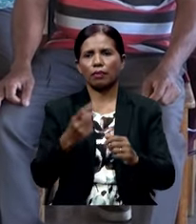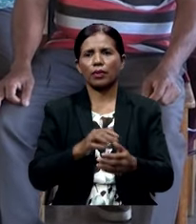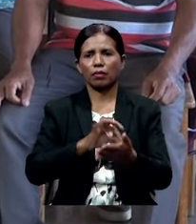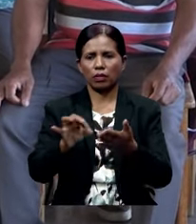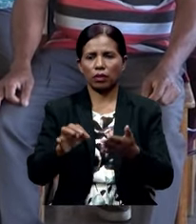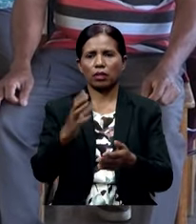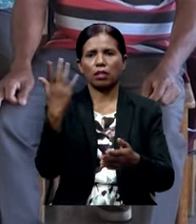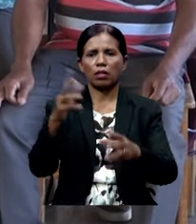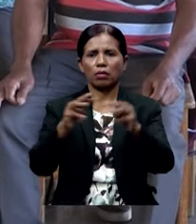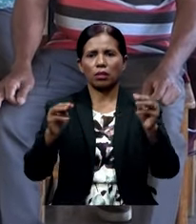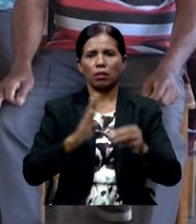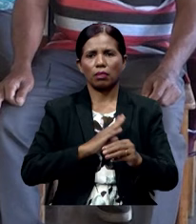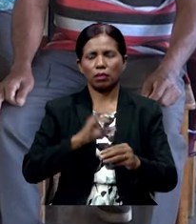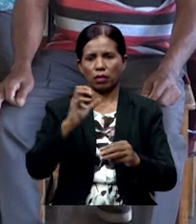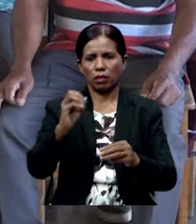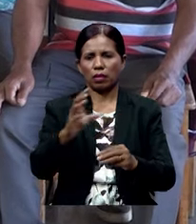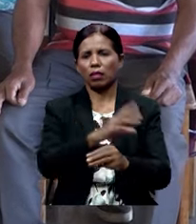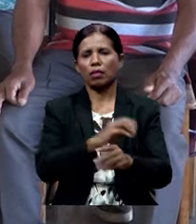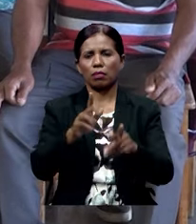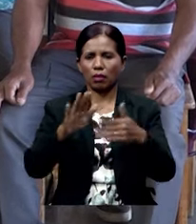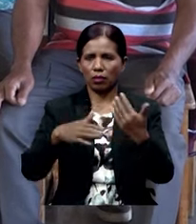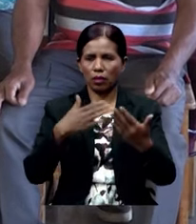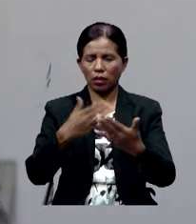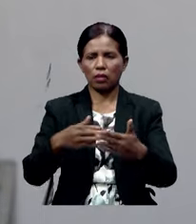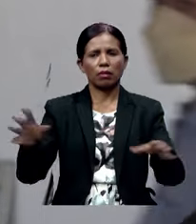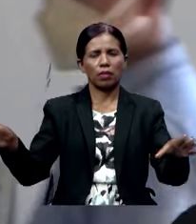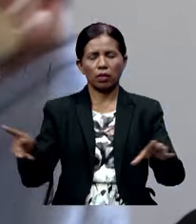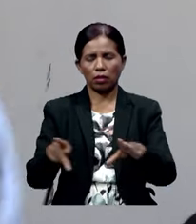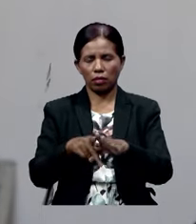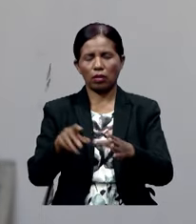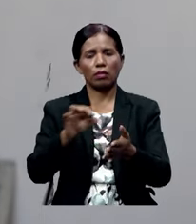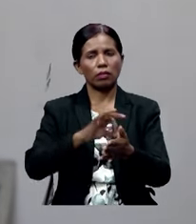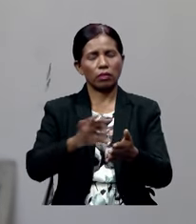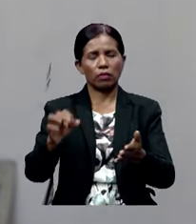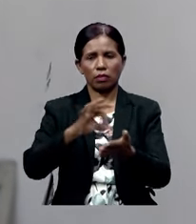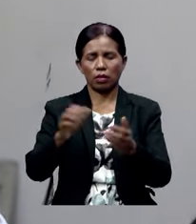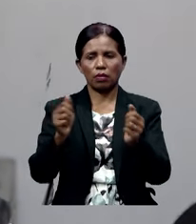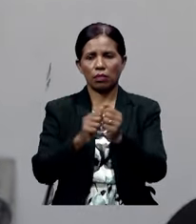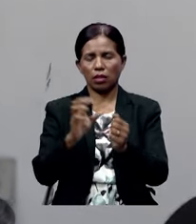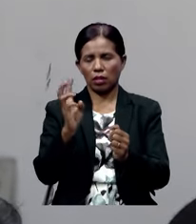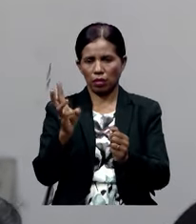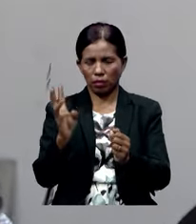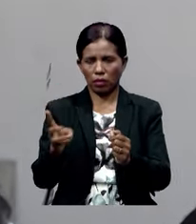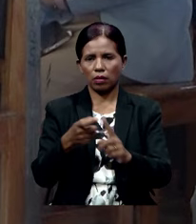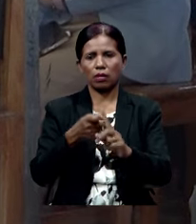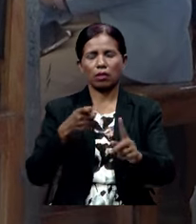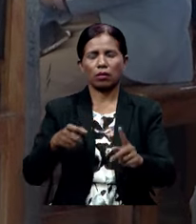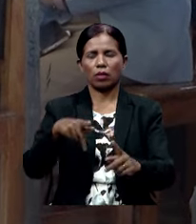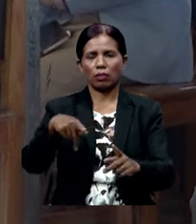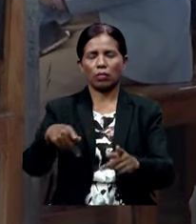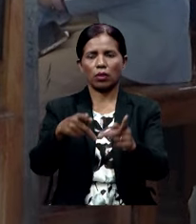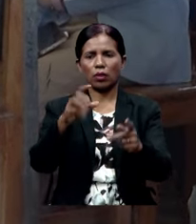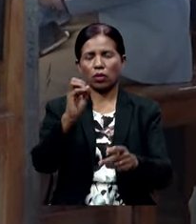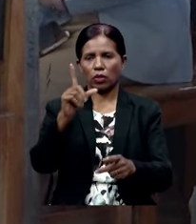halau ihe município Bobonaro no formando sira nebe participa ihe formação ne hamutuk ne nulu resin husi polo tolu